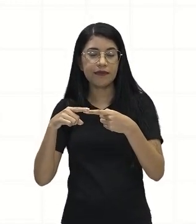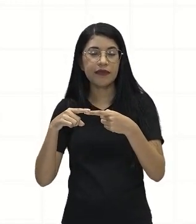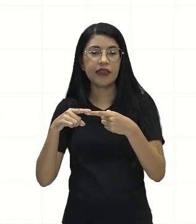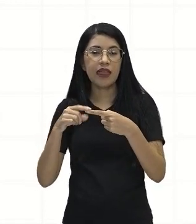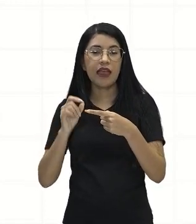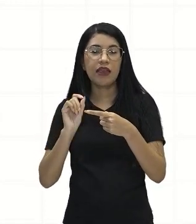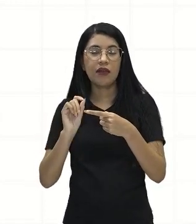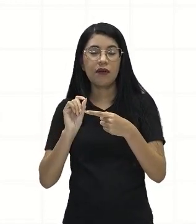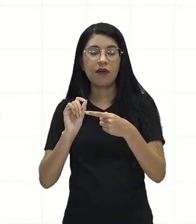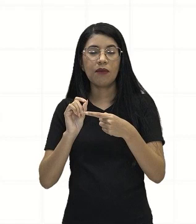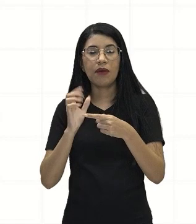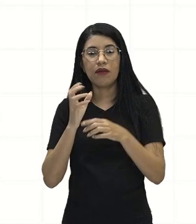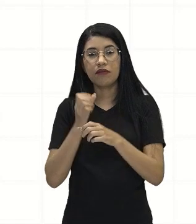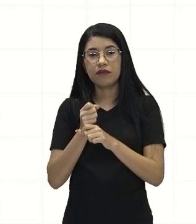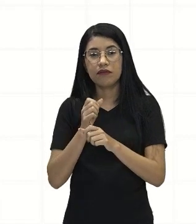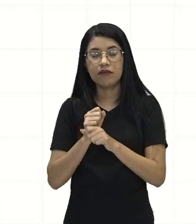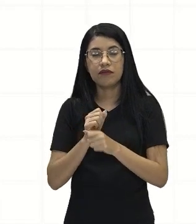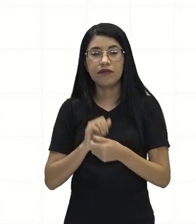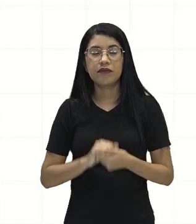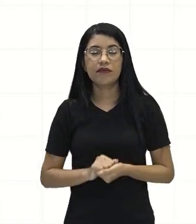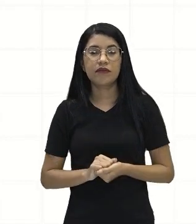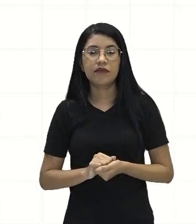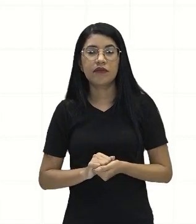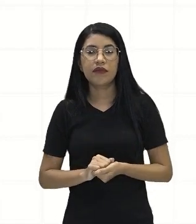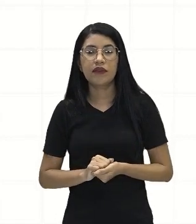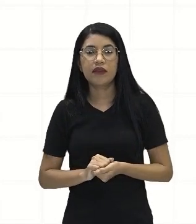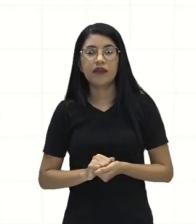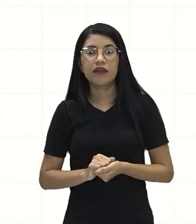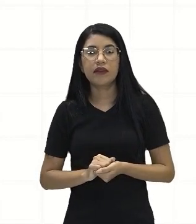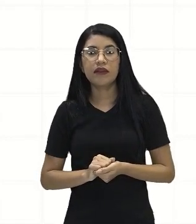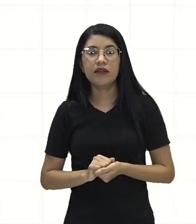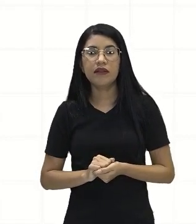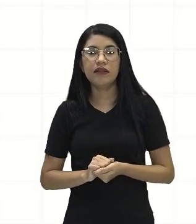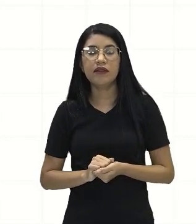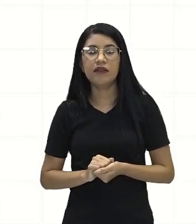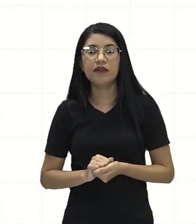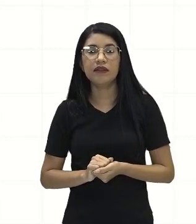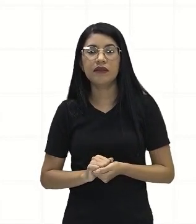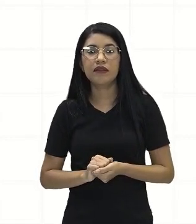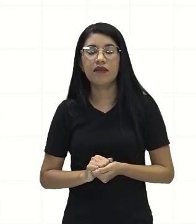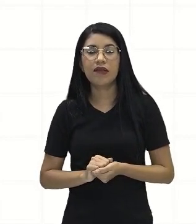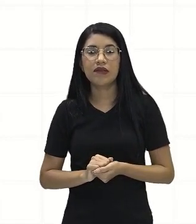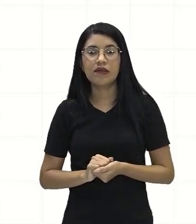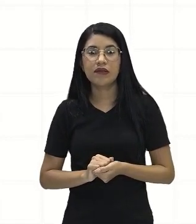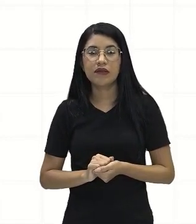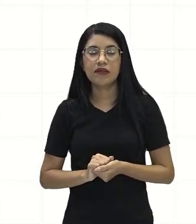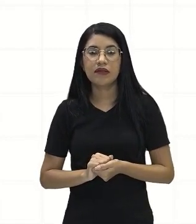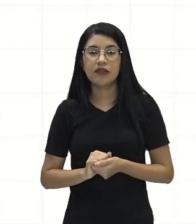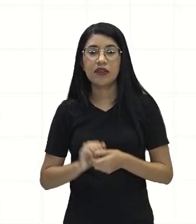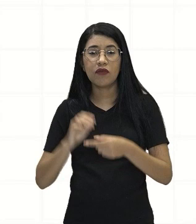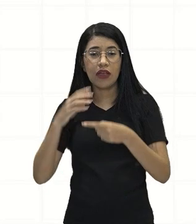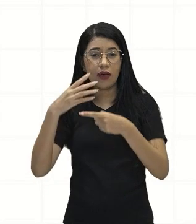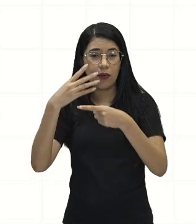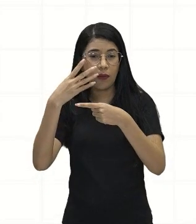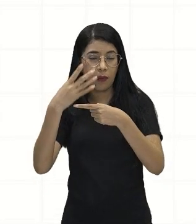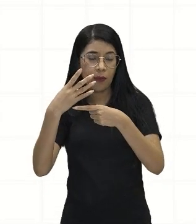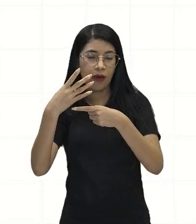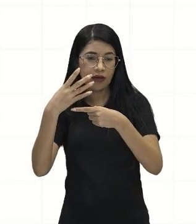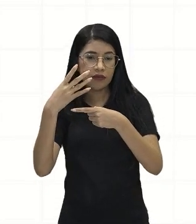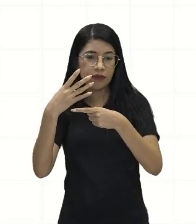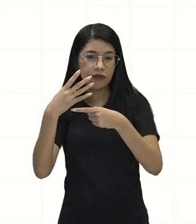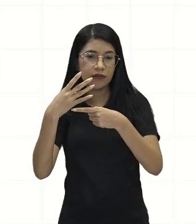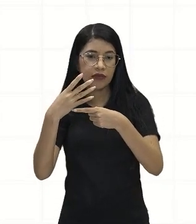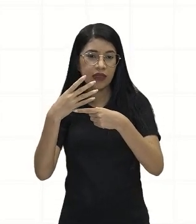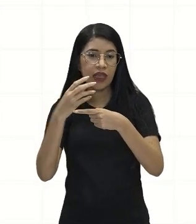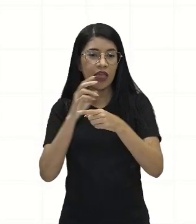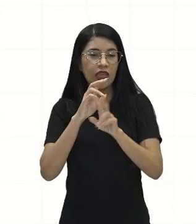ó, o teu aqui expoente do radicando, né? Ele fica em cima